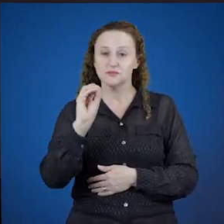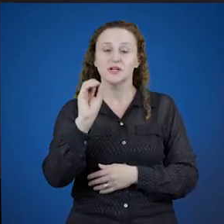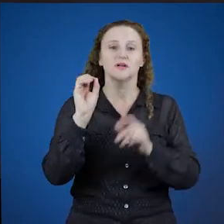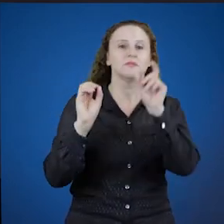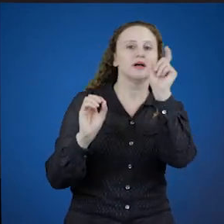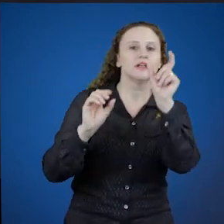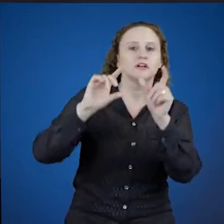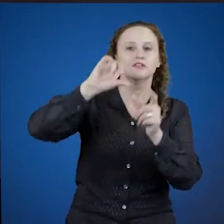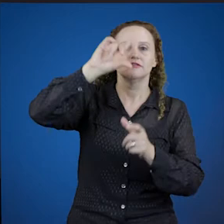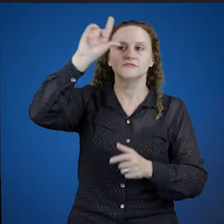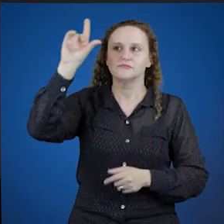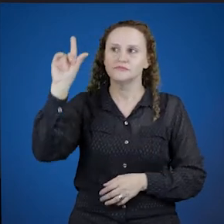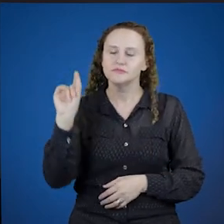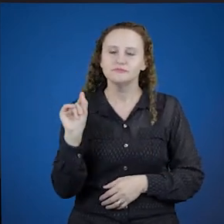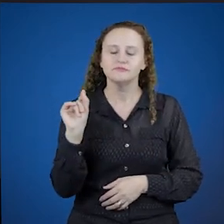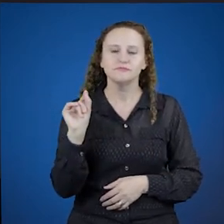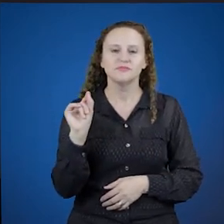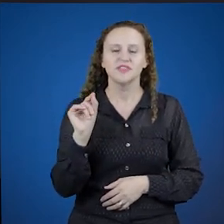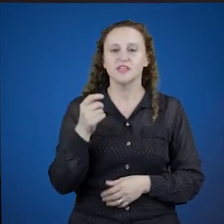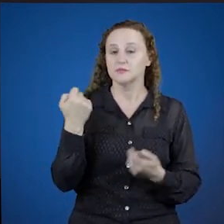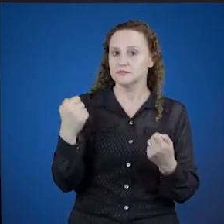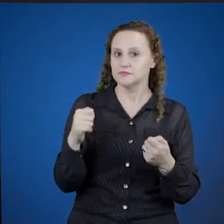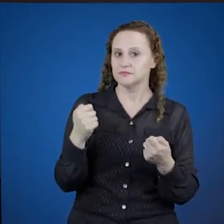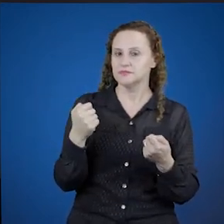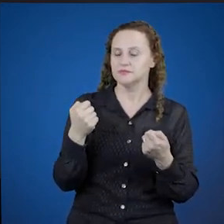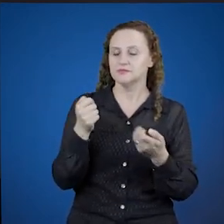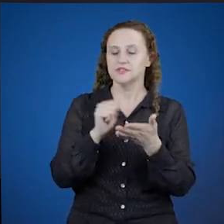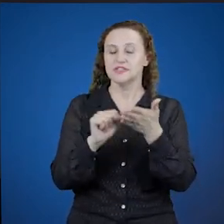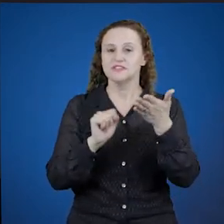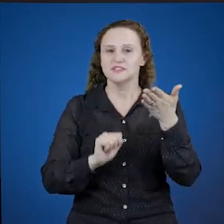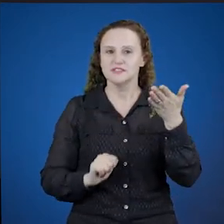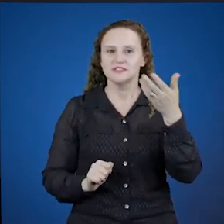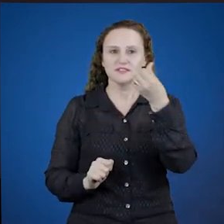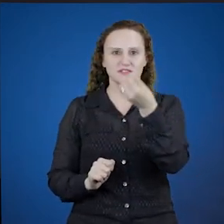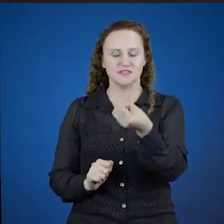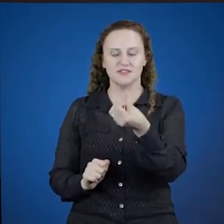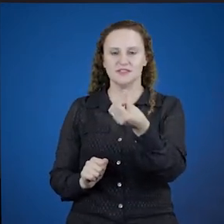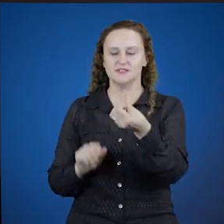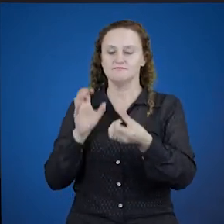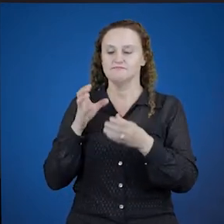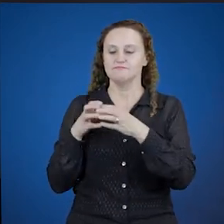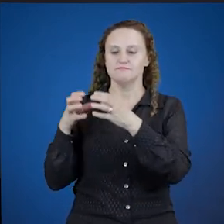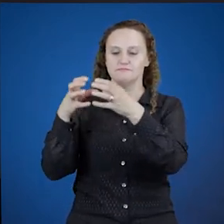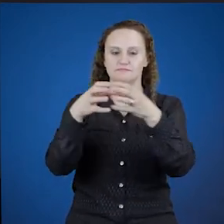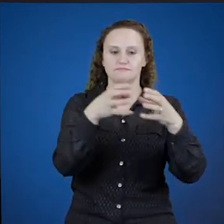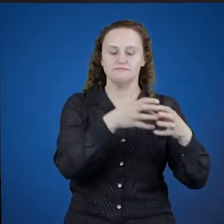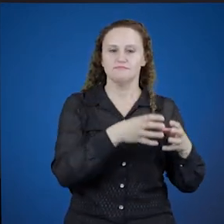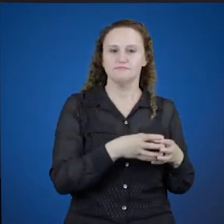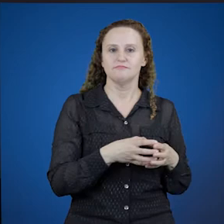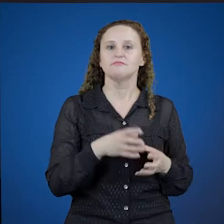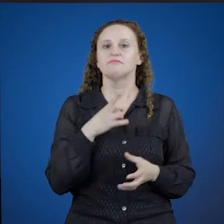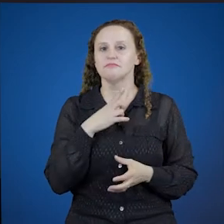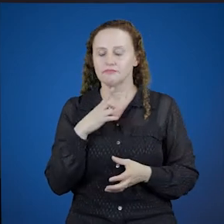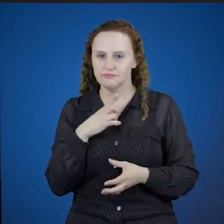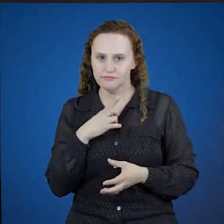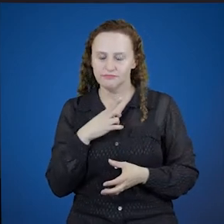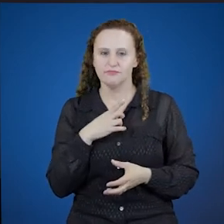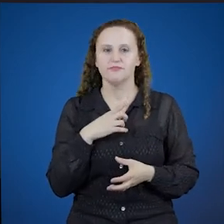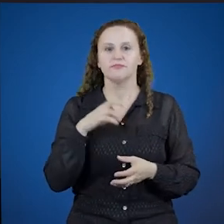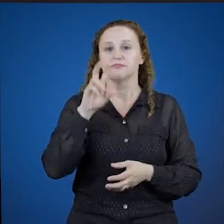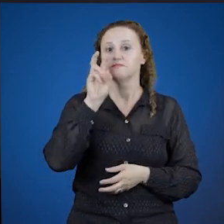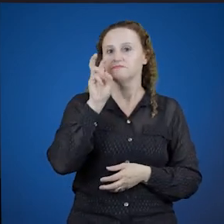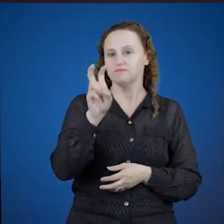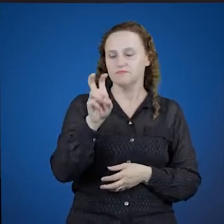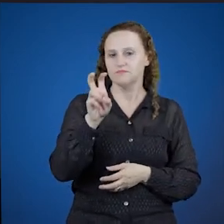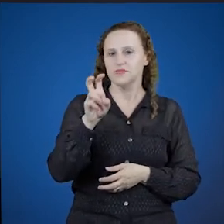nesse nessa seis formas da palavra pois bem em latim nós temos cinco declinações